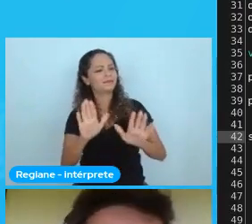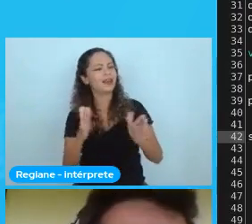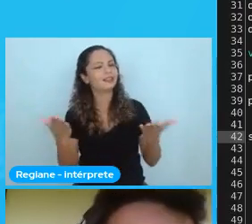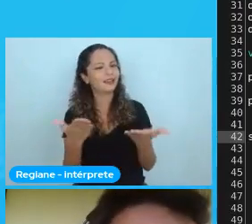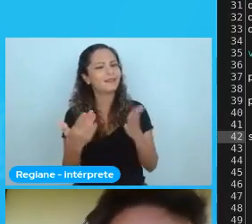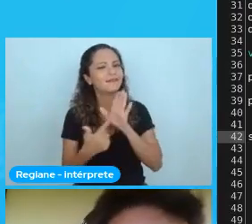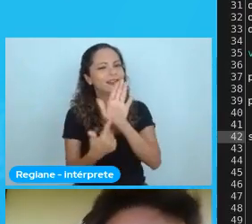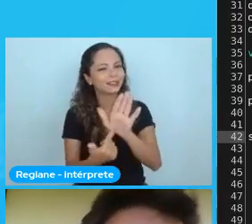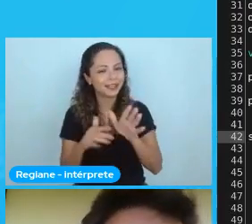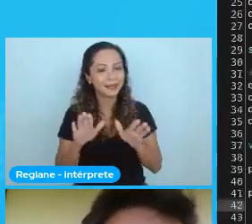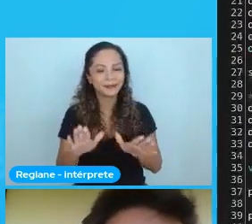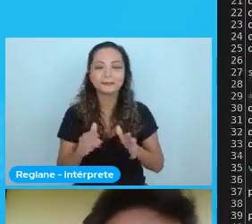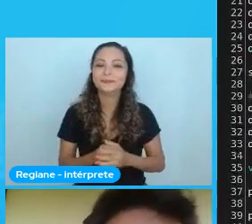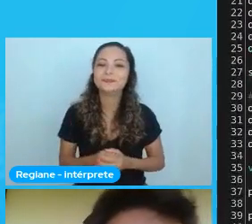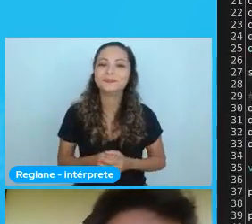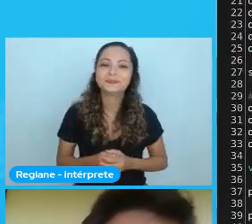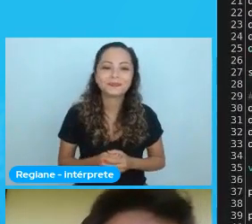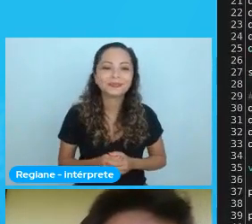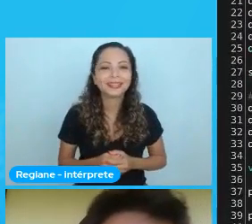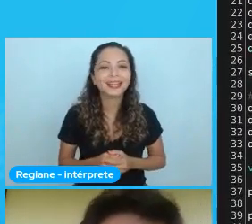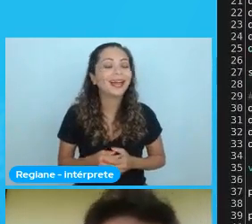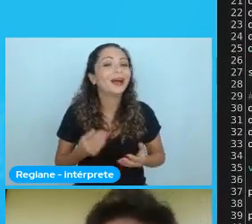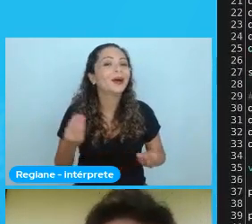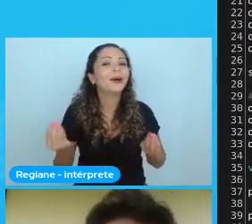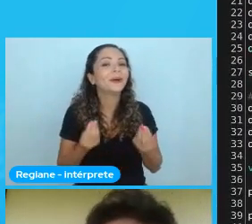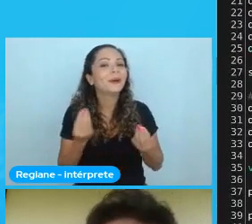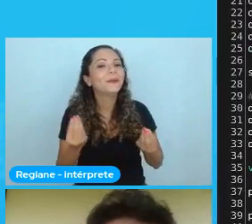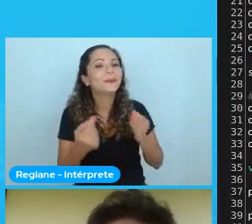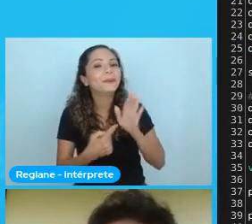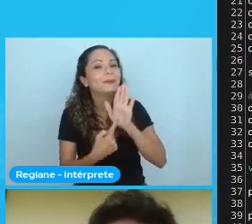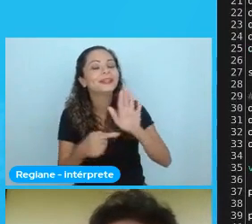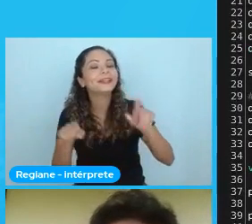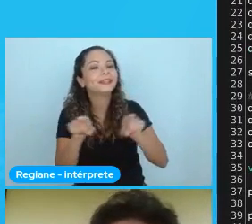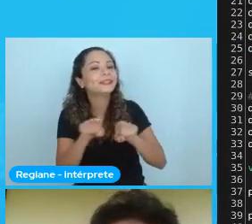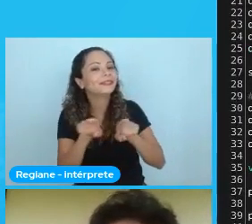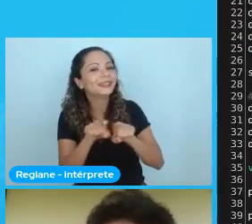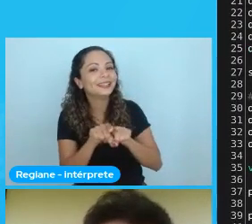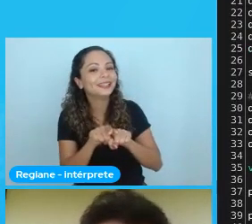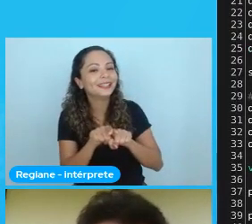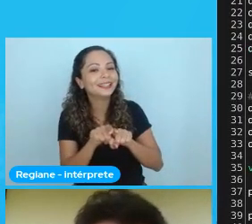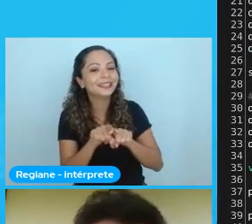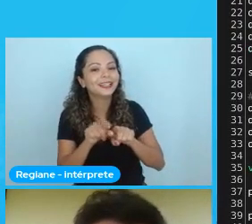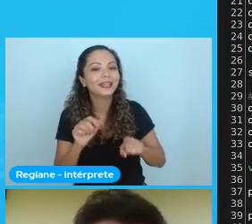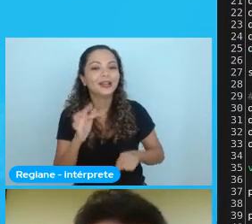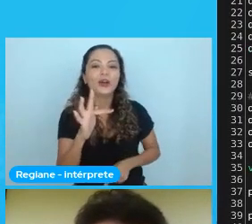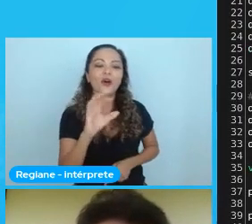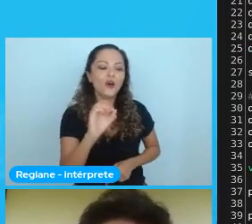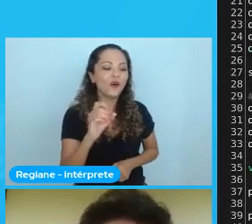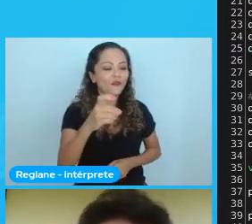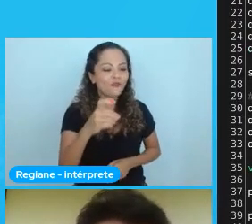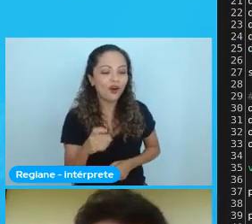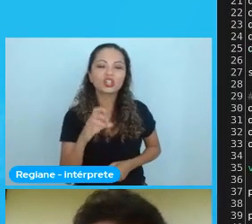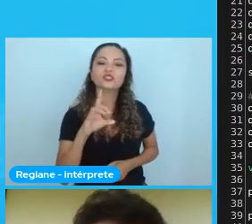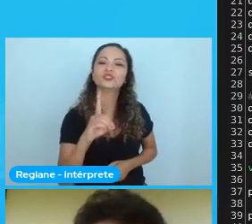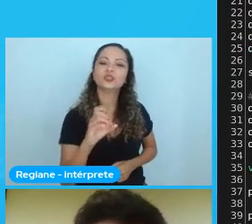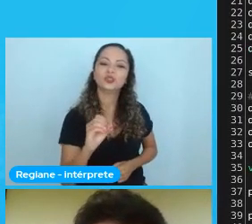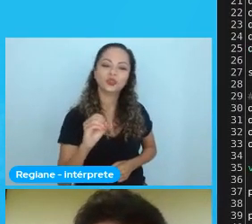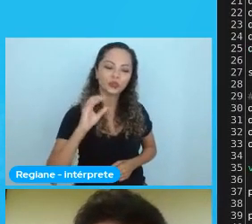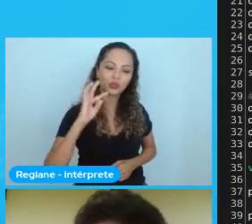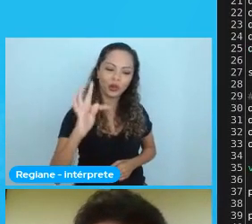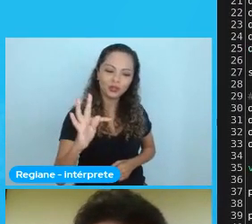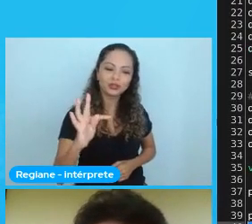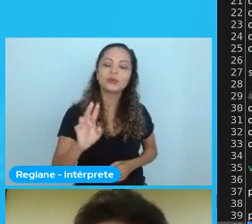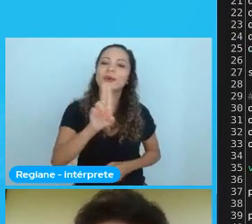expectativa. Isso aqui é uma outra forma de você usar sample do Foxdot. Só que aqui você consegue, usando o loop,